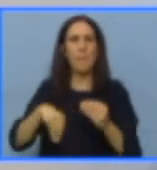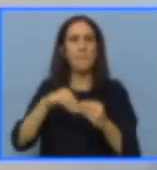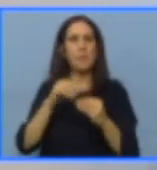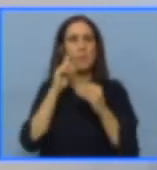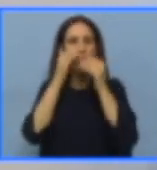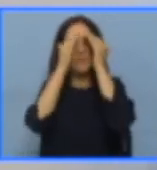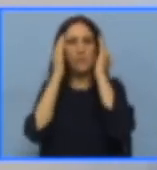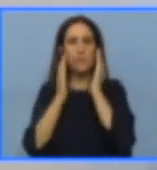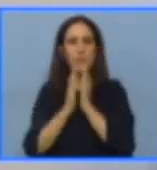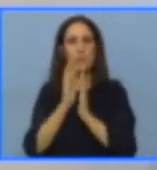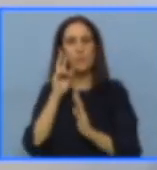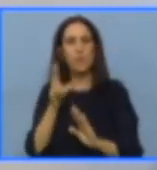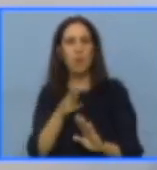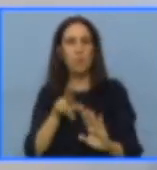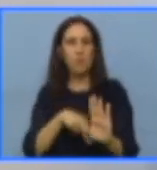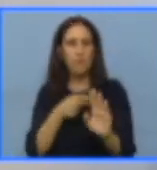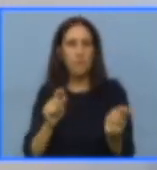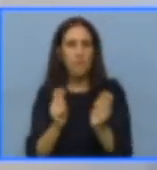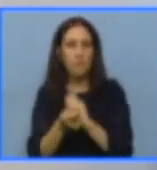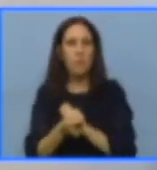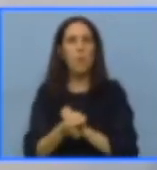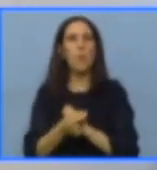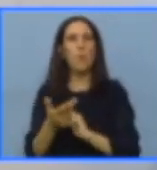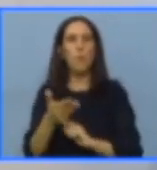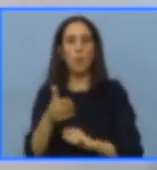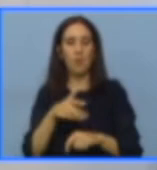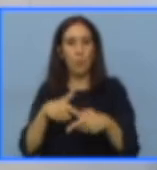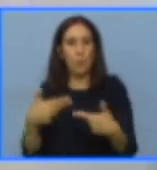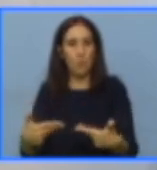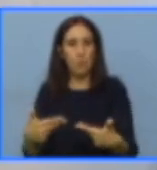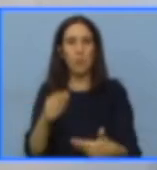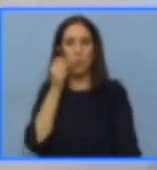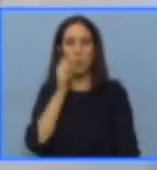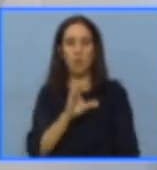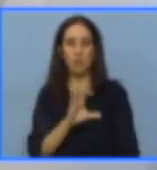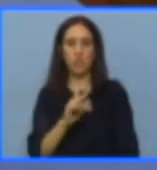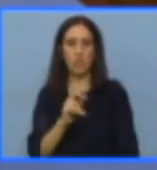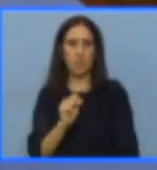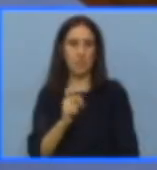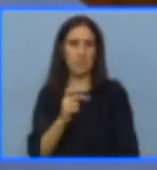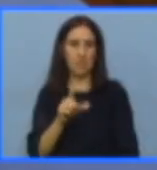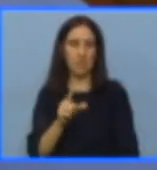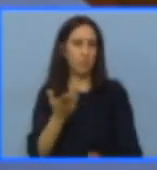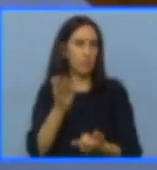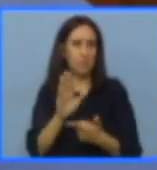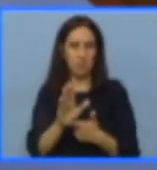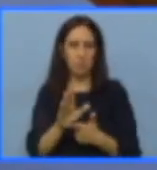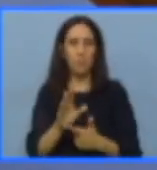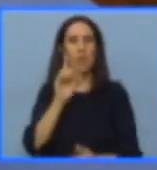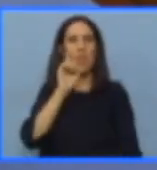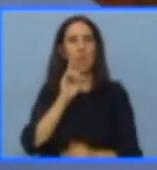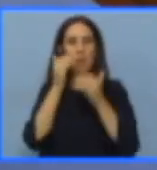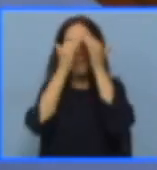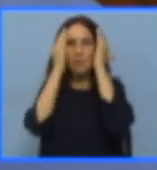foi vista na Contra-Reforma ou como foi vista pela época contemporânea por Chagall, por exemplo, que utiliza a figura da Virgem